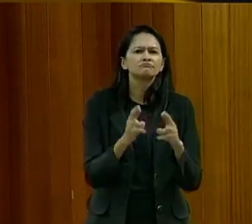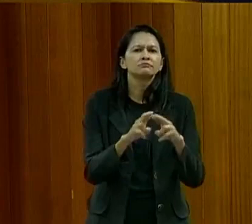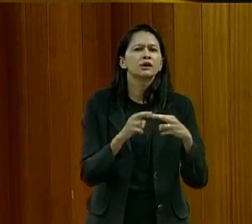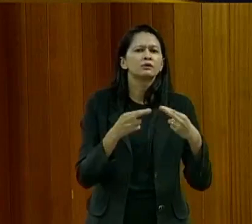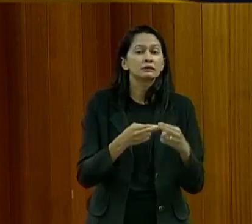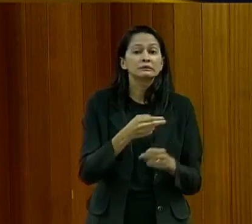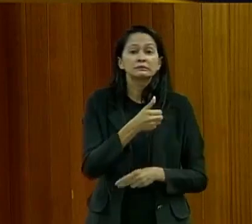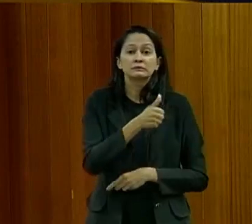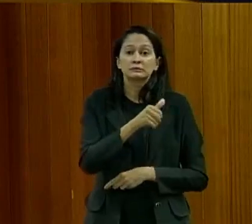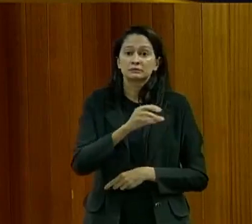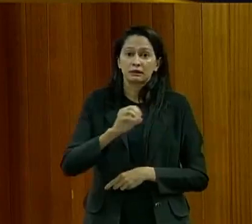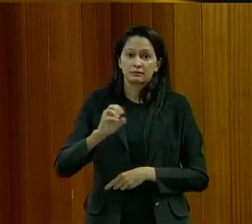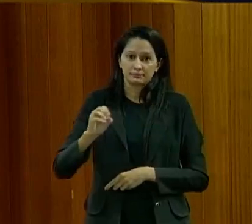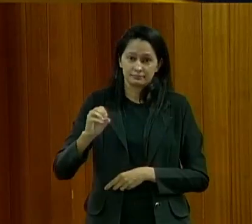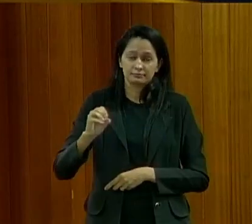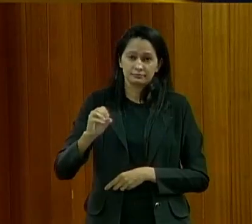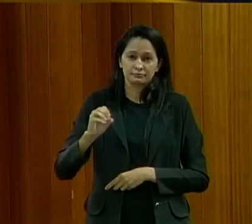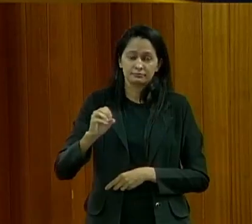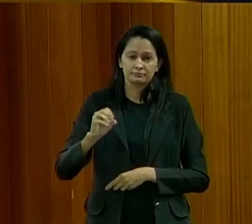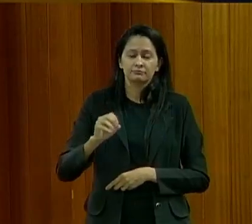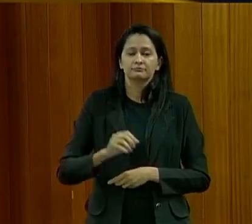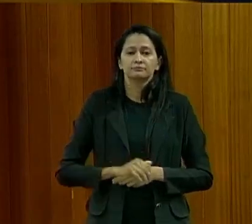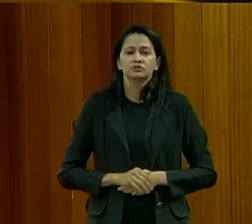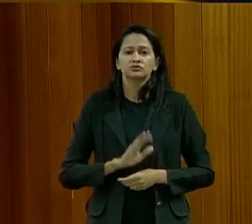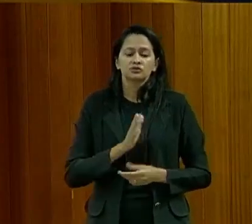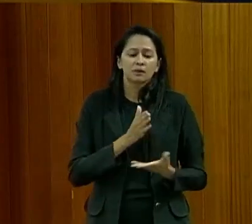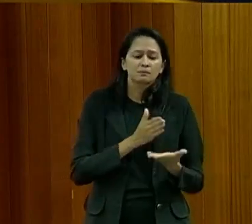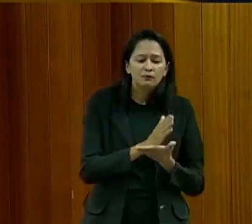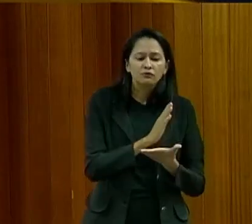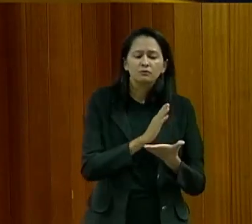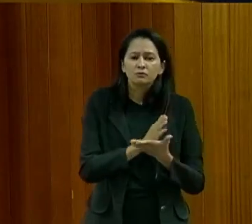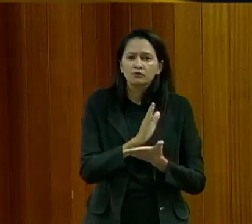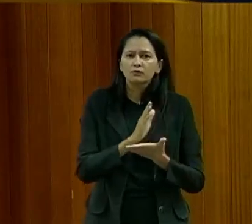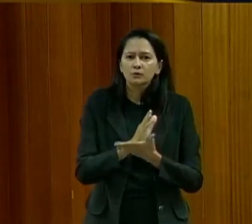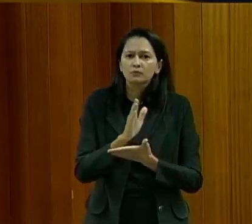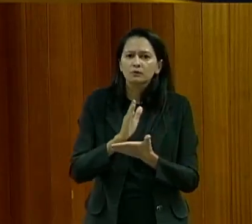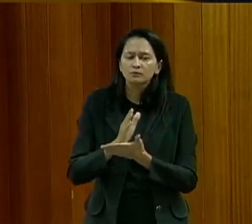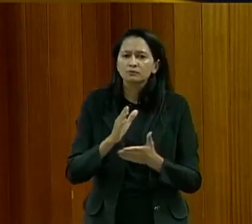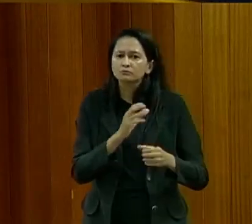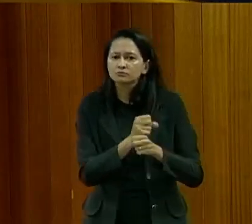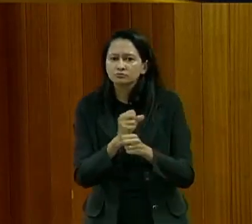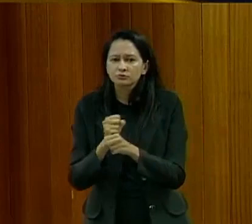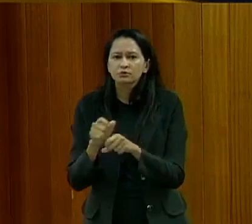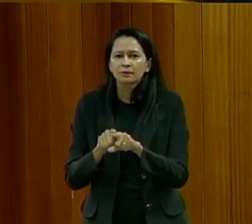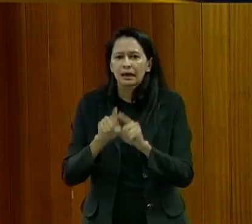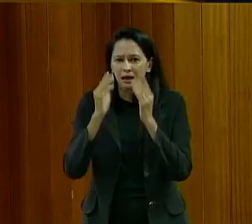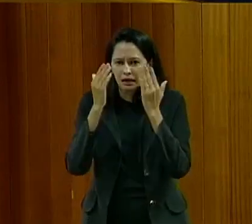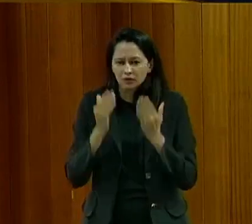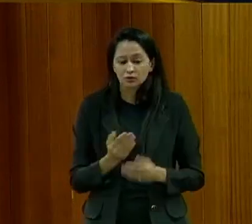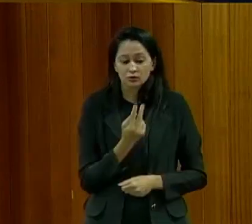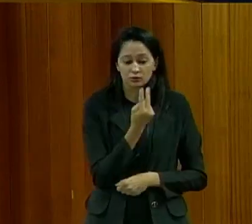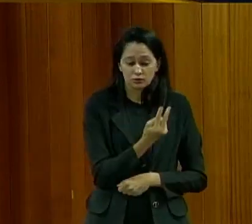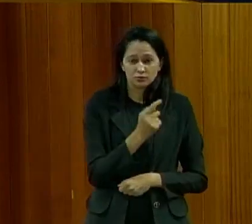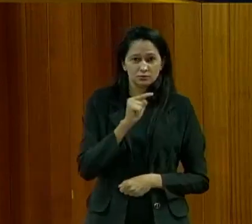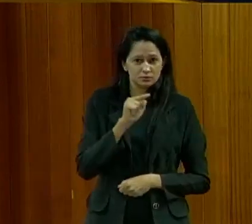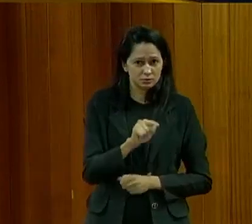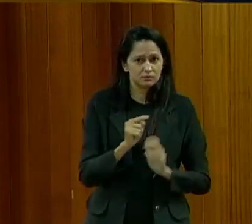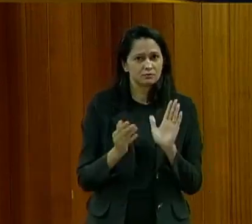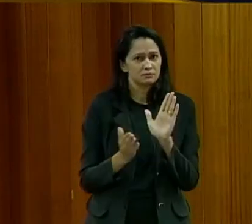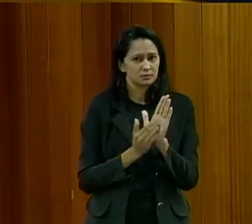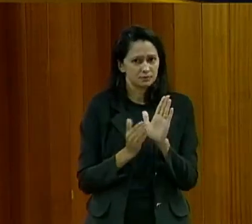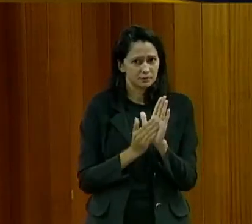nessa legislatura, aprovou ou arquivou, analisou mais de 2 mil